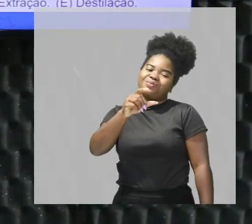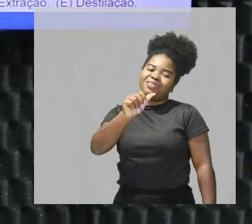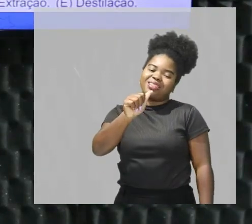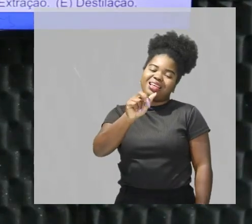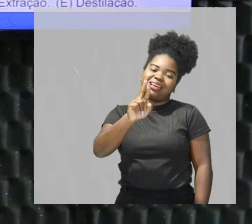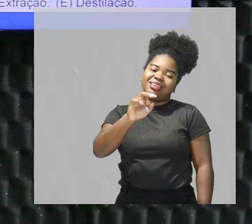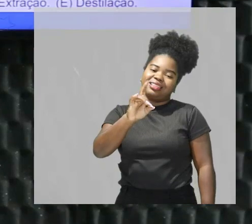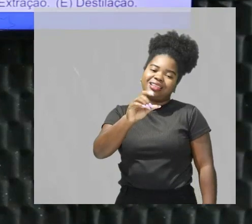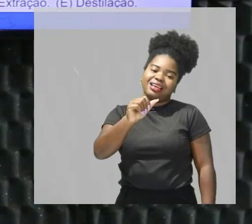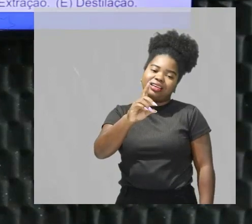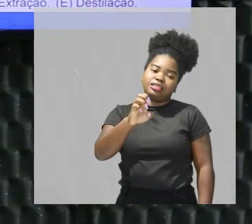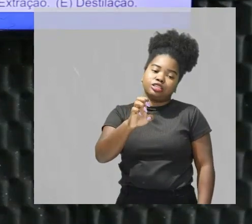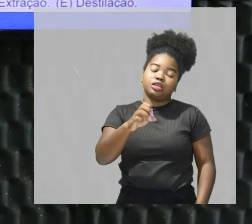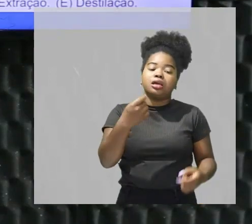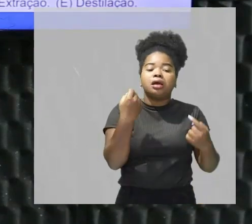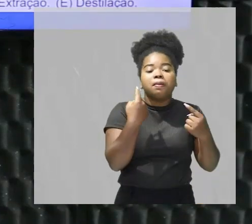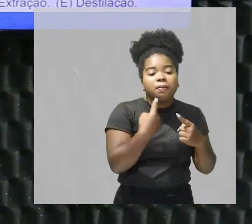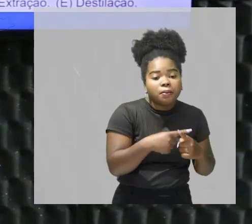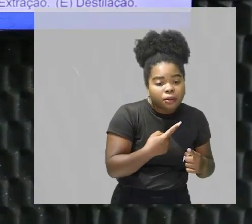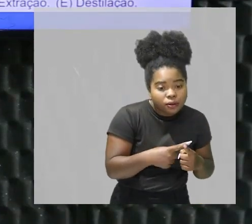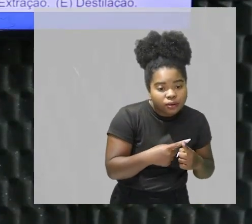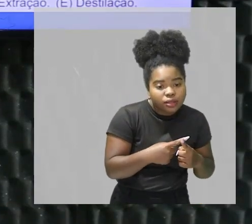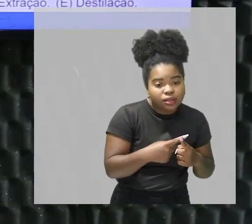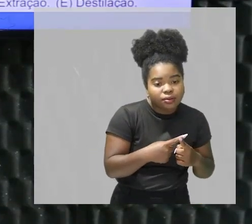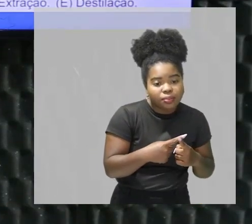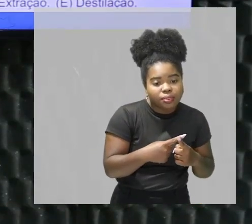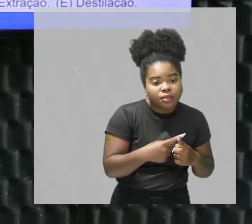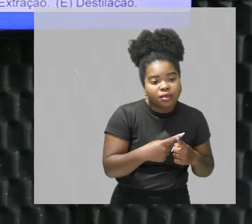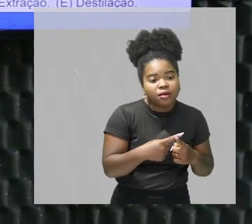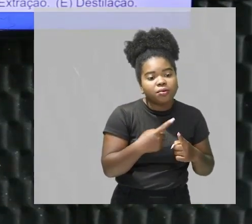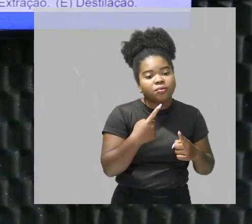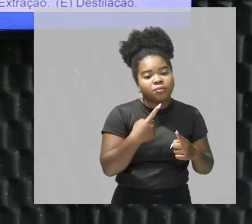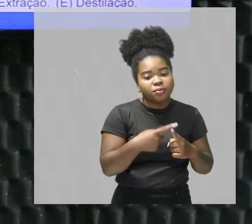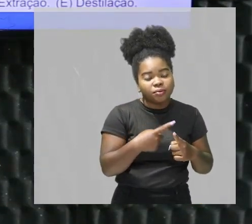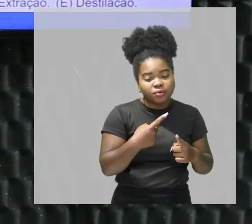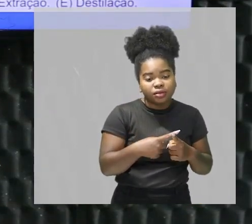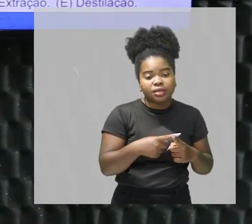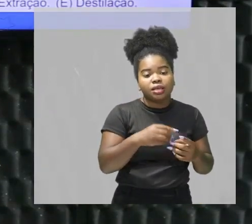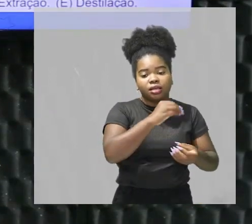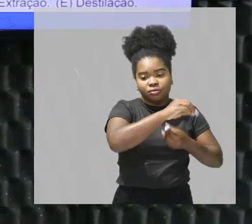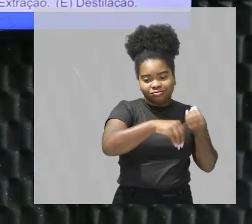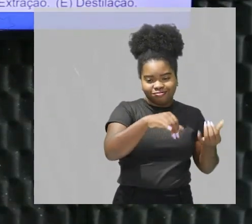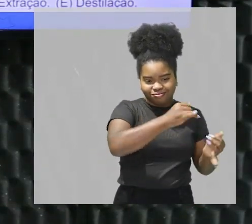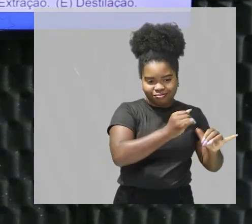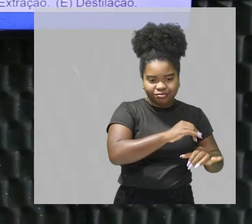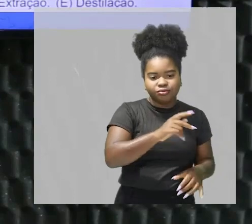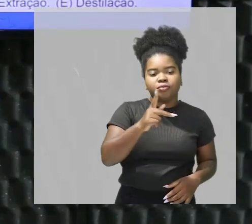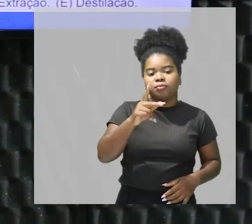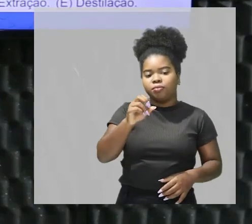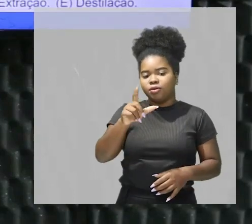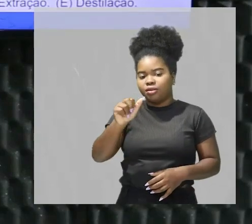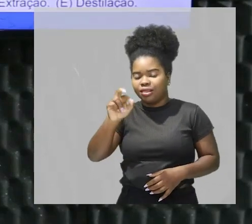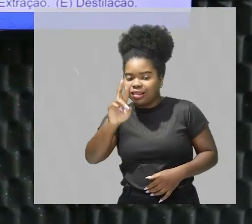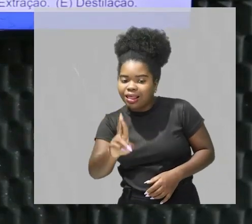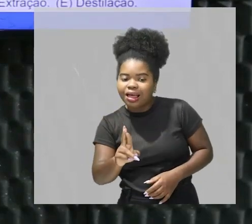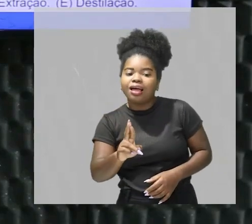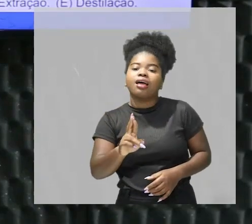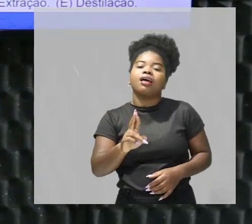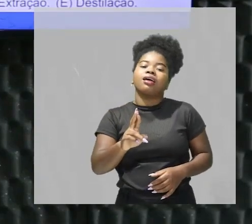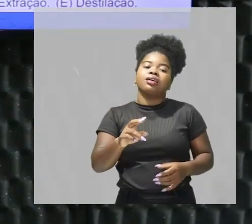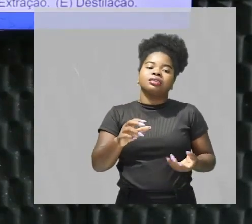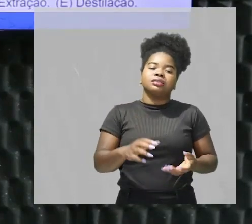quê? Porque nós sabemos que semelhante dissolve semelhante. Então, substância polar dissolve substância polar.